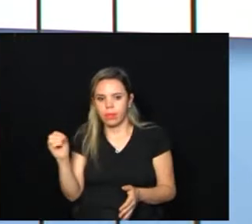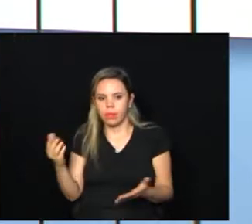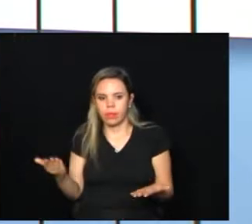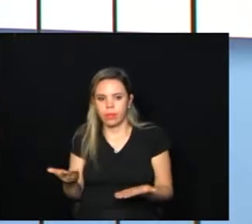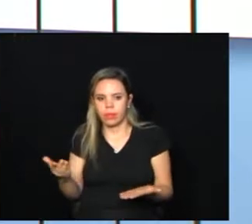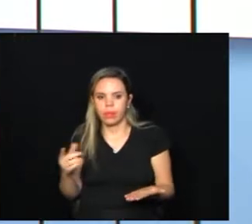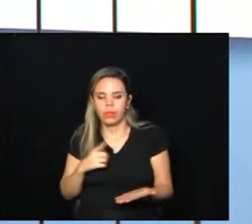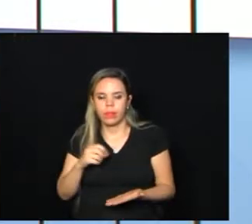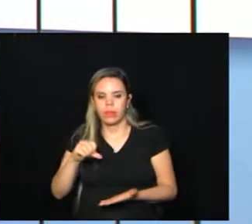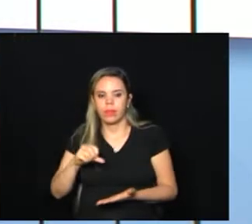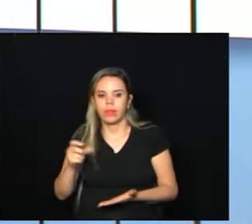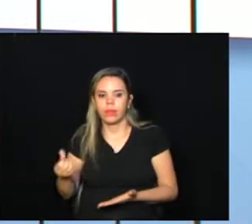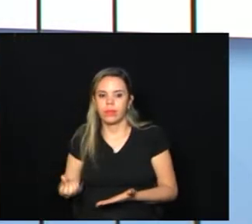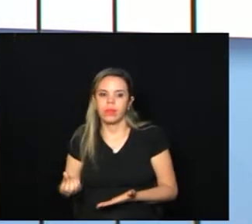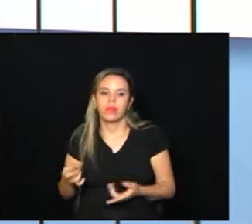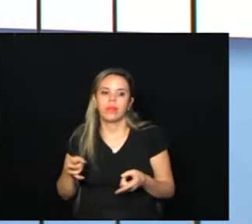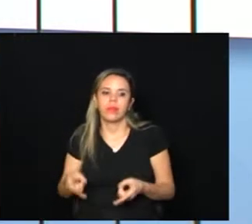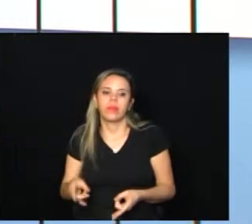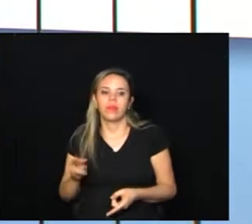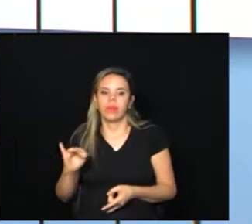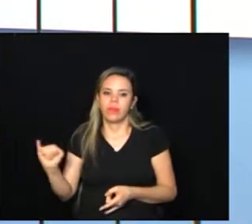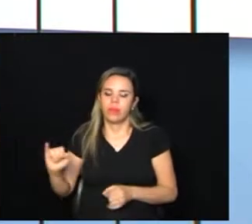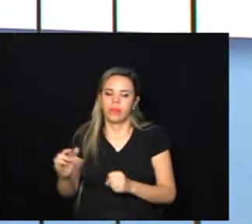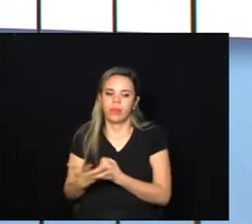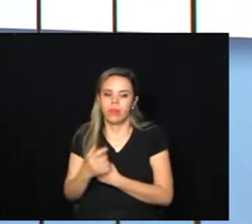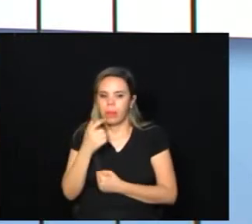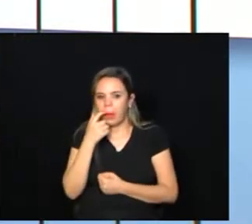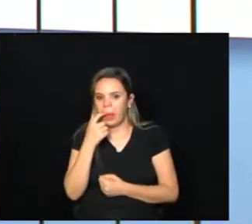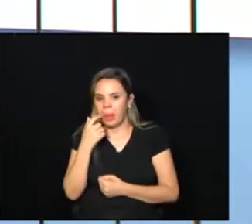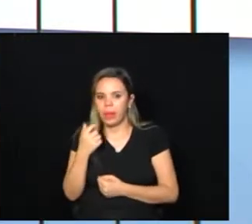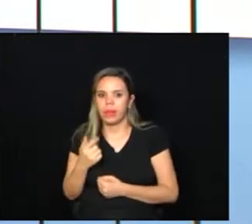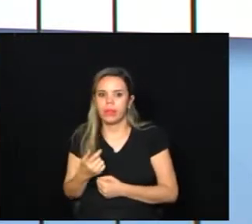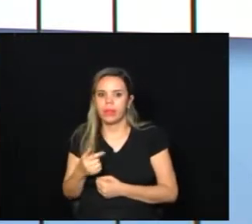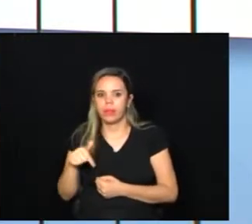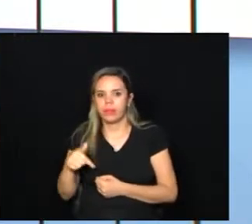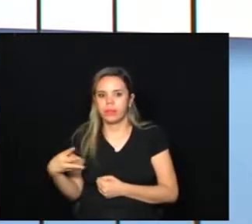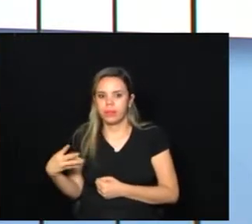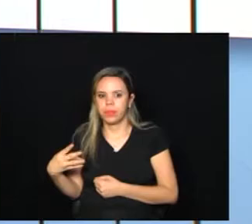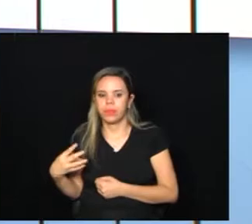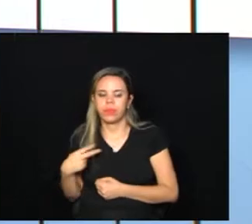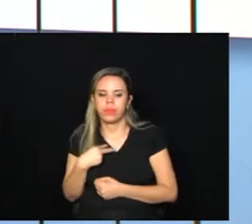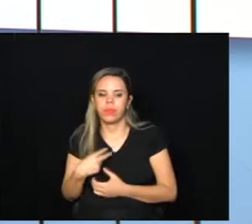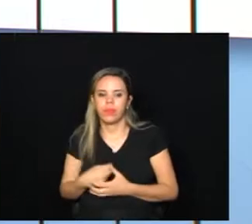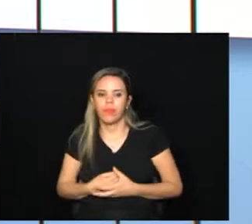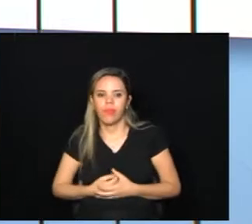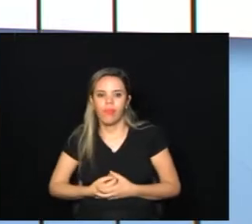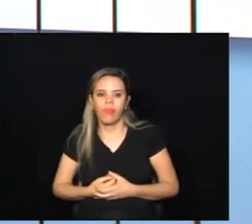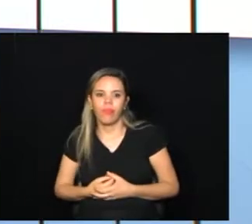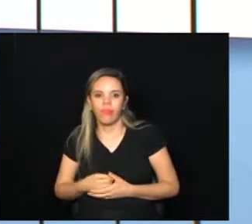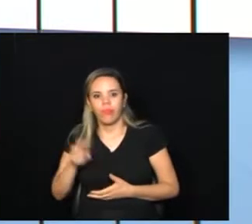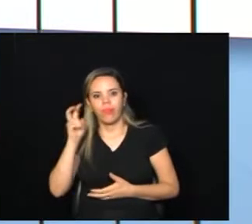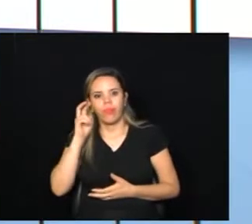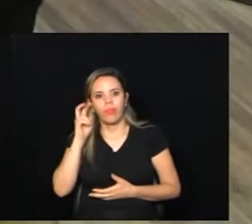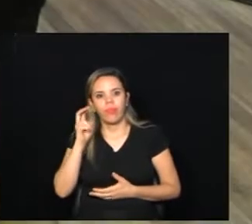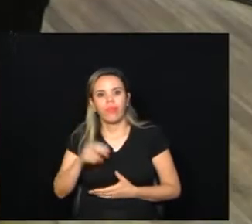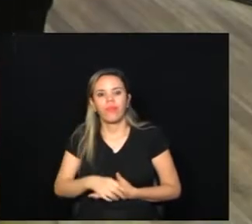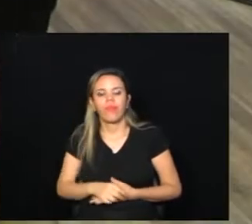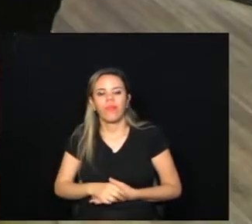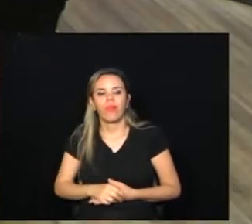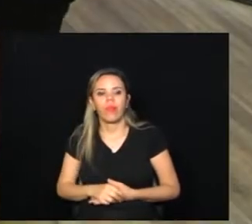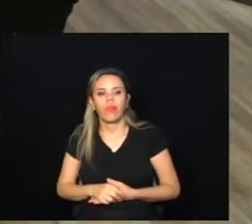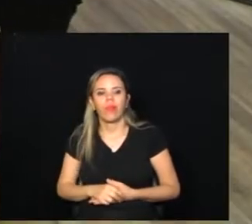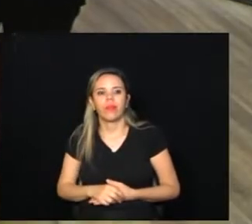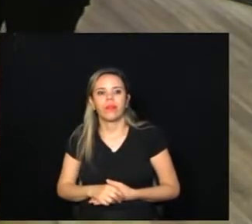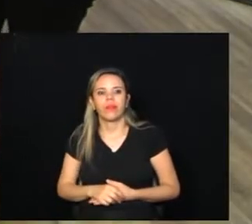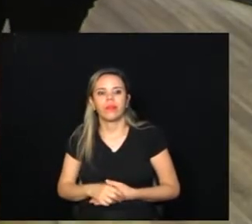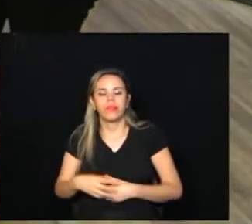agora 96 leitos de UTI Covid, dos quais 74 estavam ocupados nesta quinta-feira.